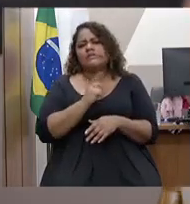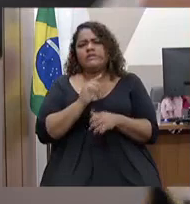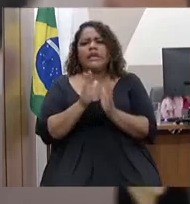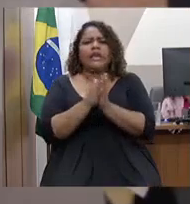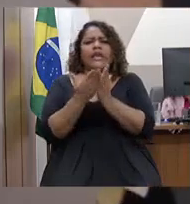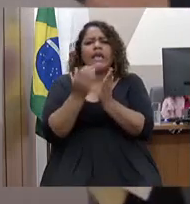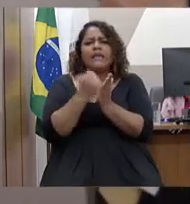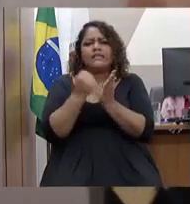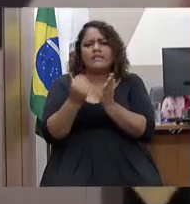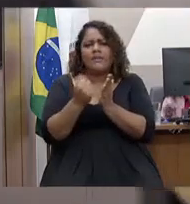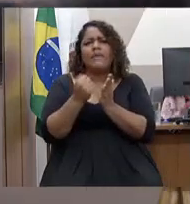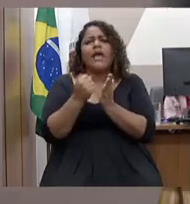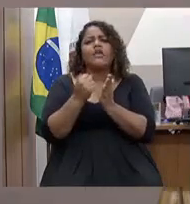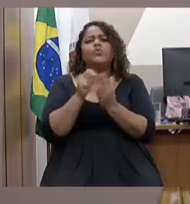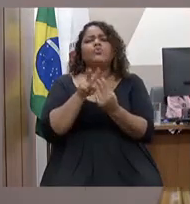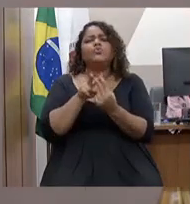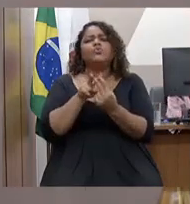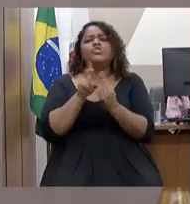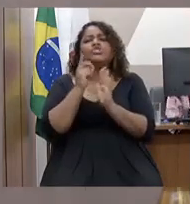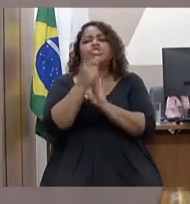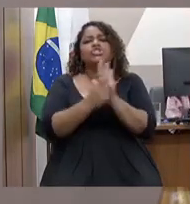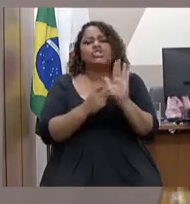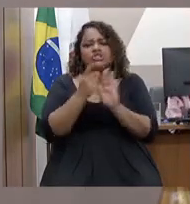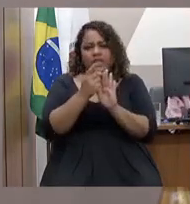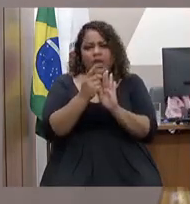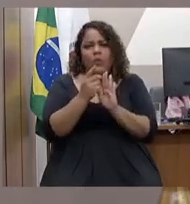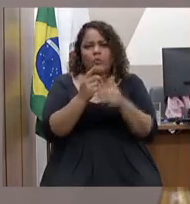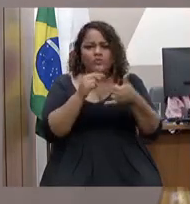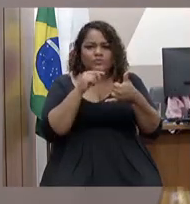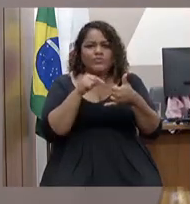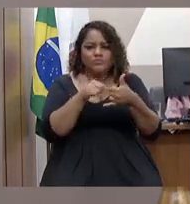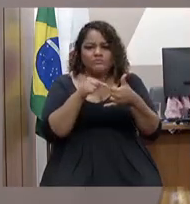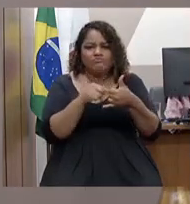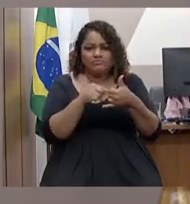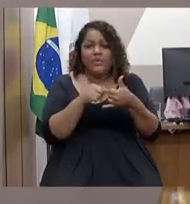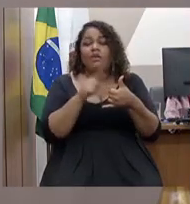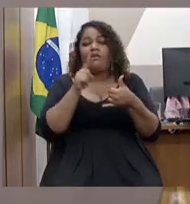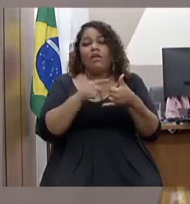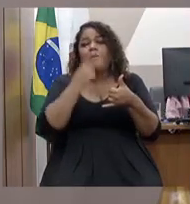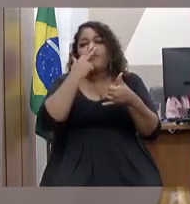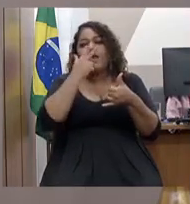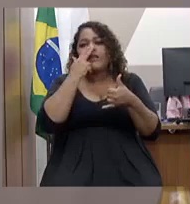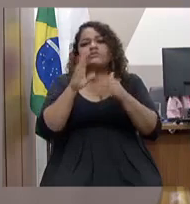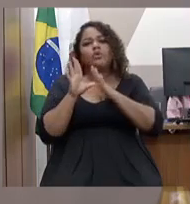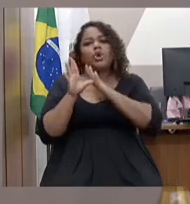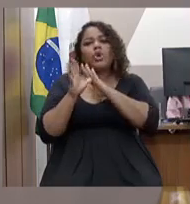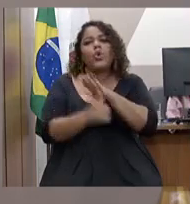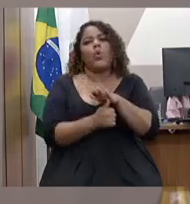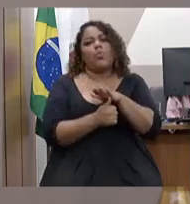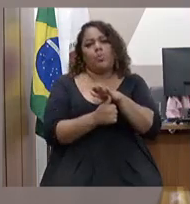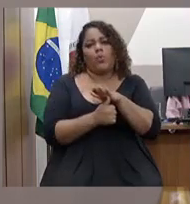celular é uma arrancaram no trabalhador algo tão valioso